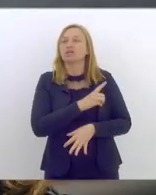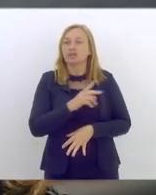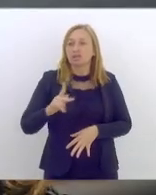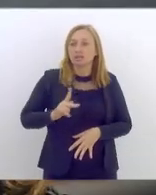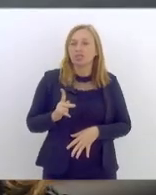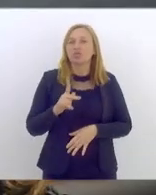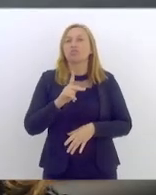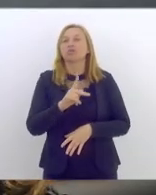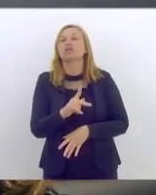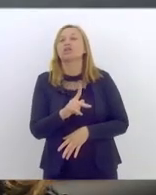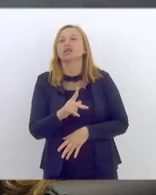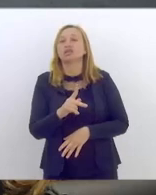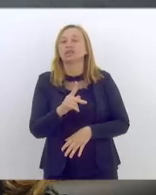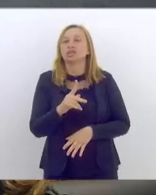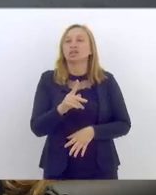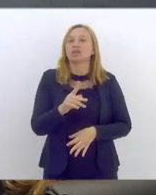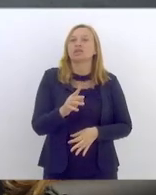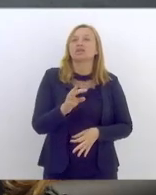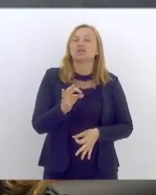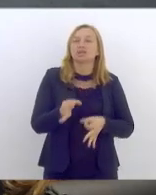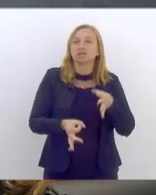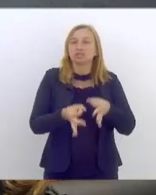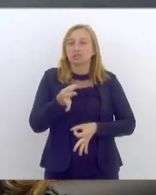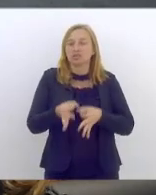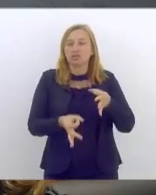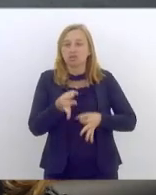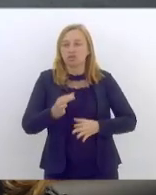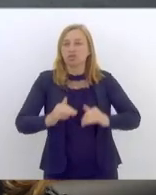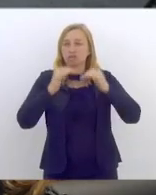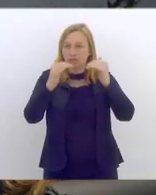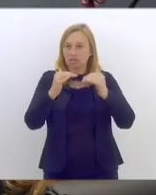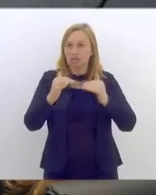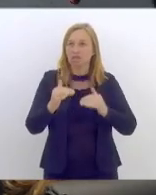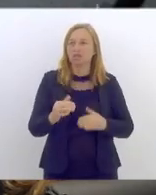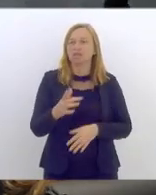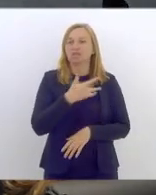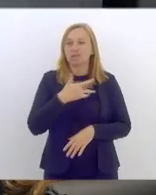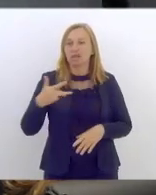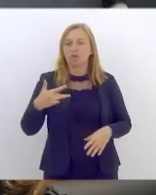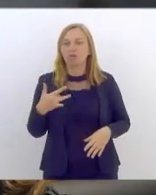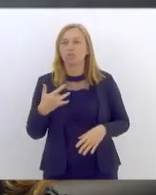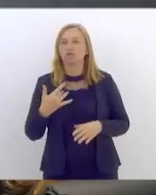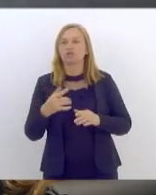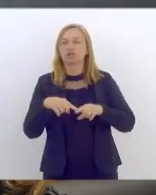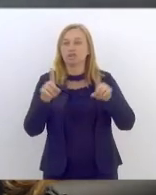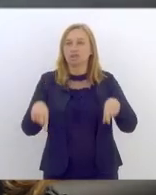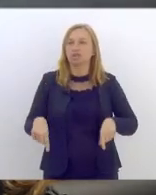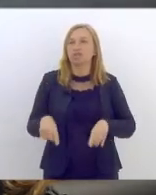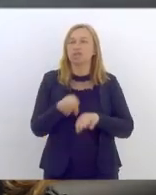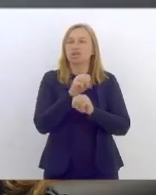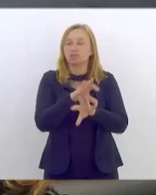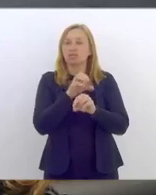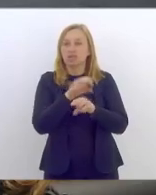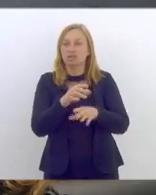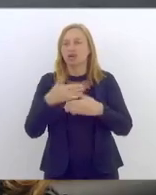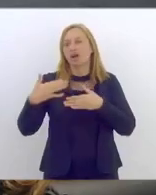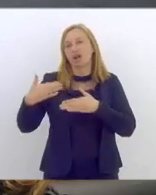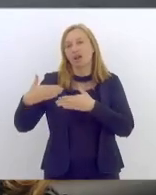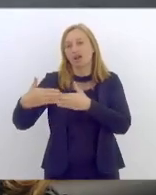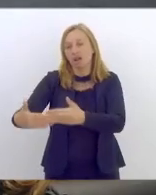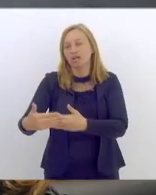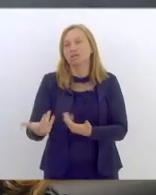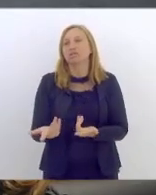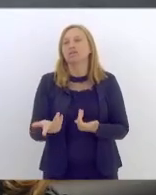dos servidores da educação da saúde e a gente tudo que nós ao longo das reuniões que